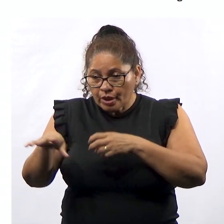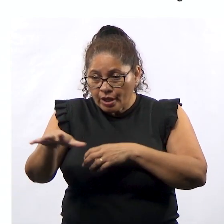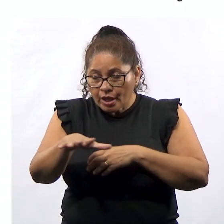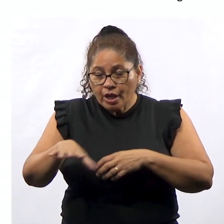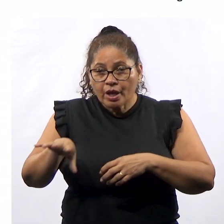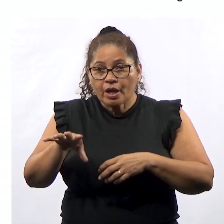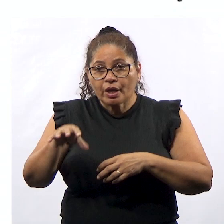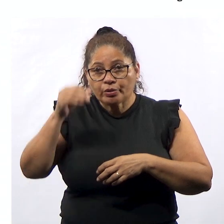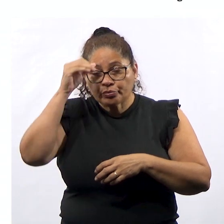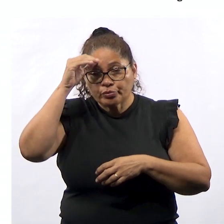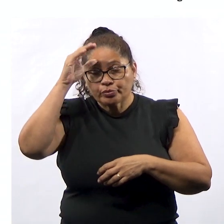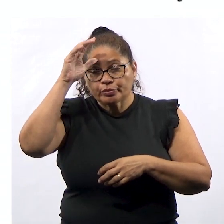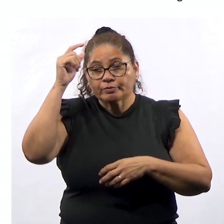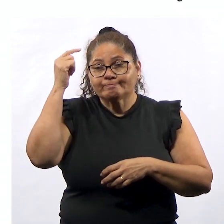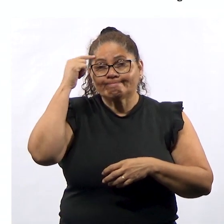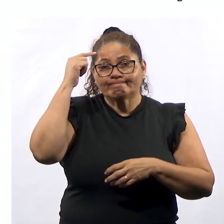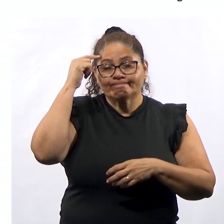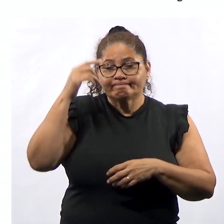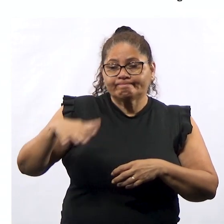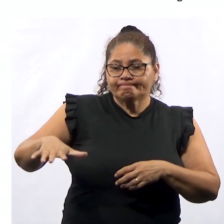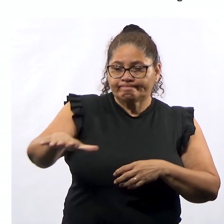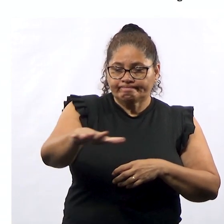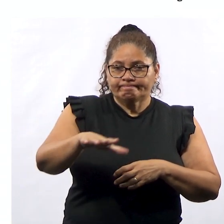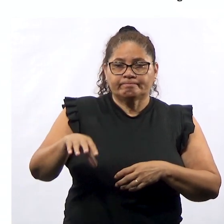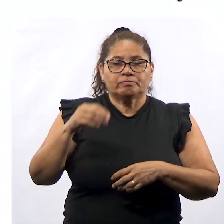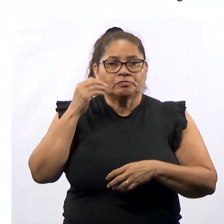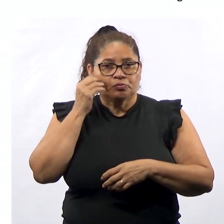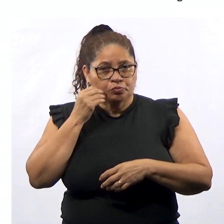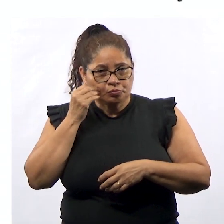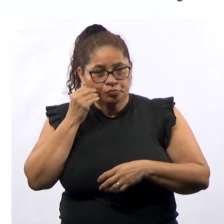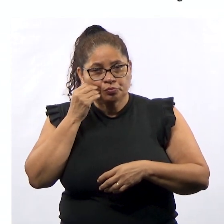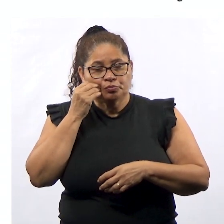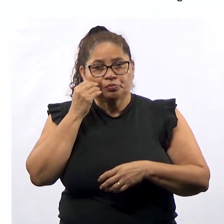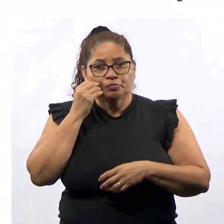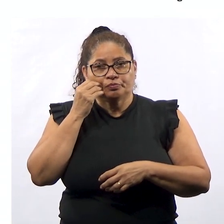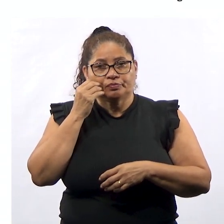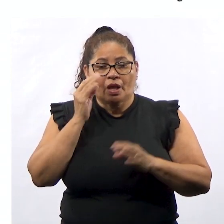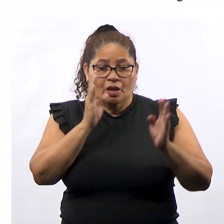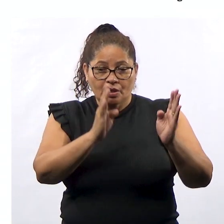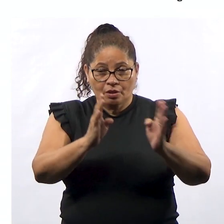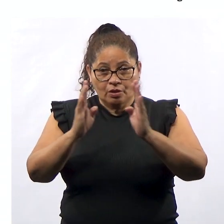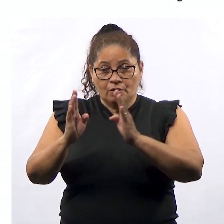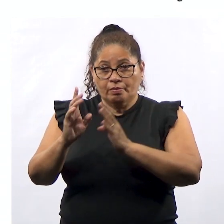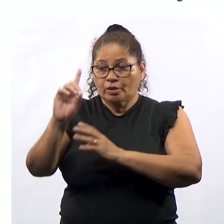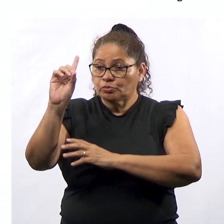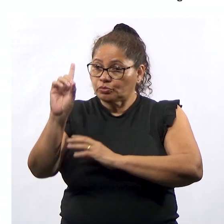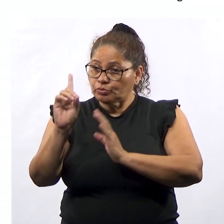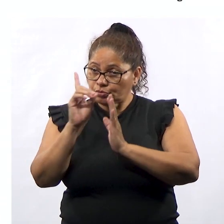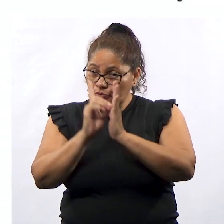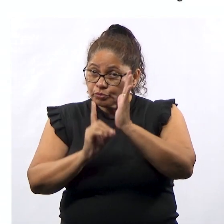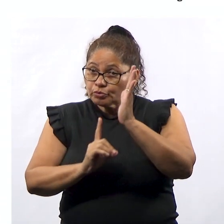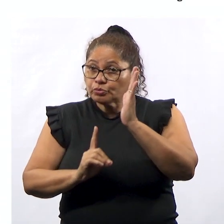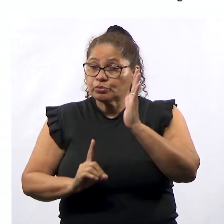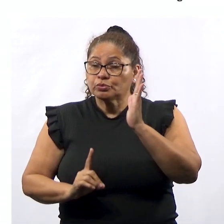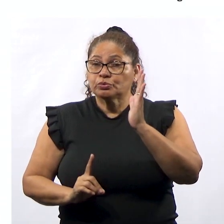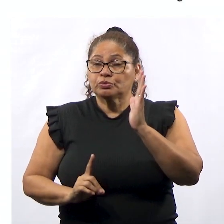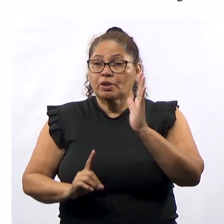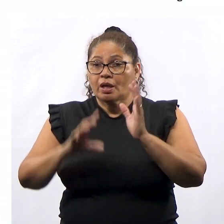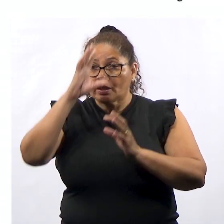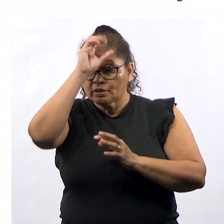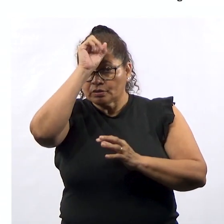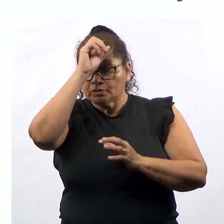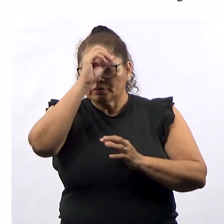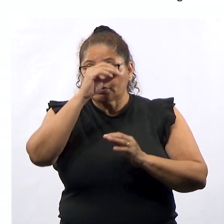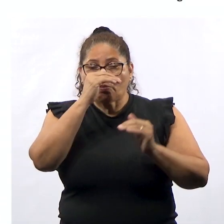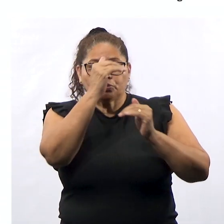de conhecimento são pensadas aqui como campos de experiência, e parte do direito da criança aprender e